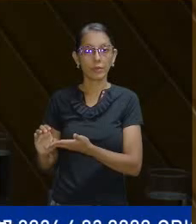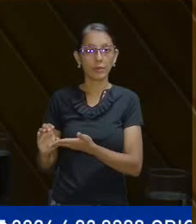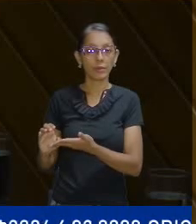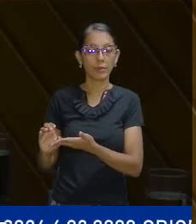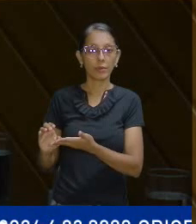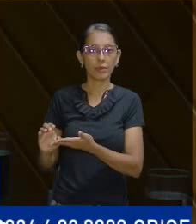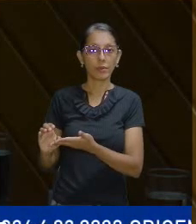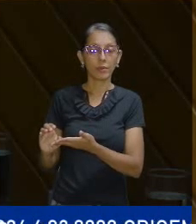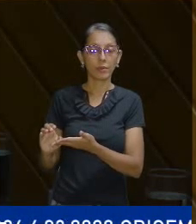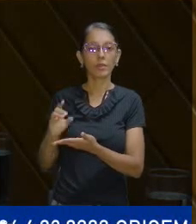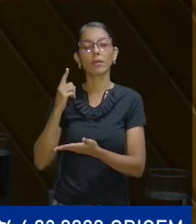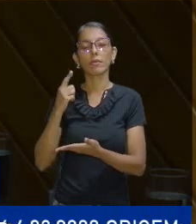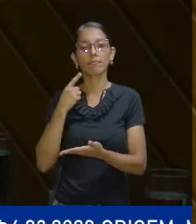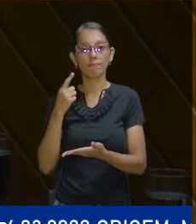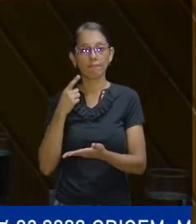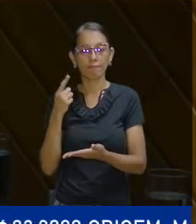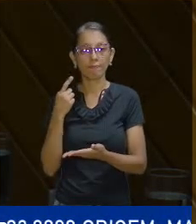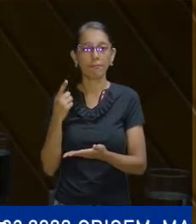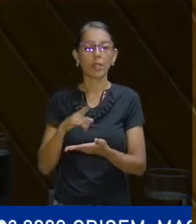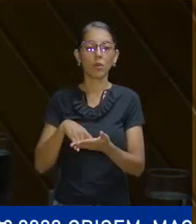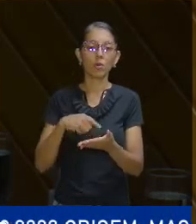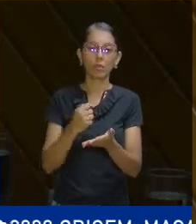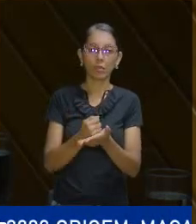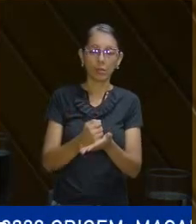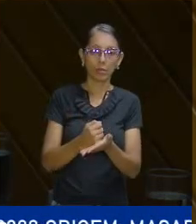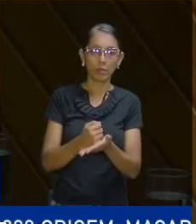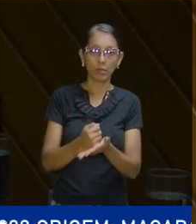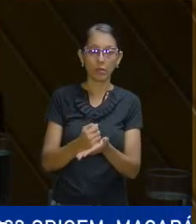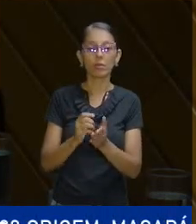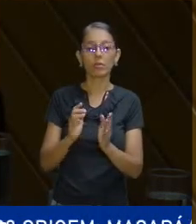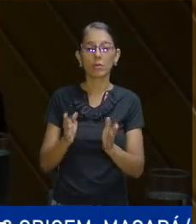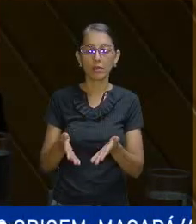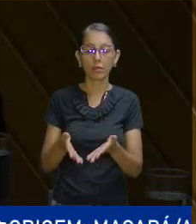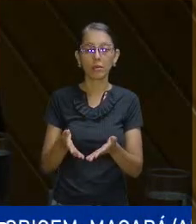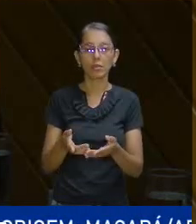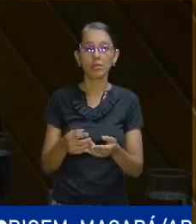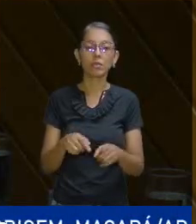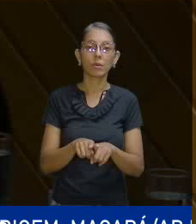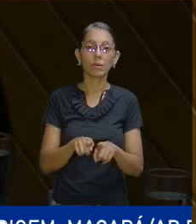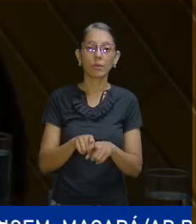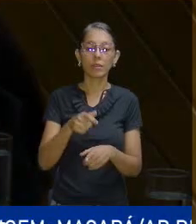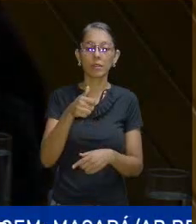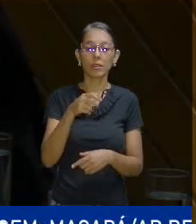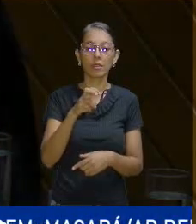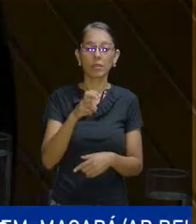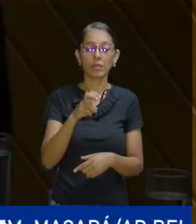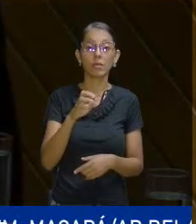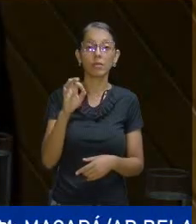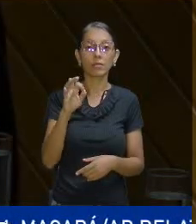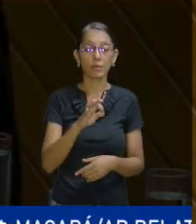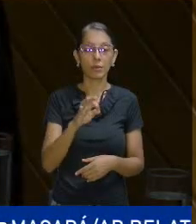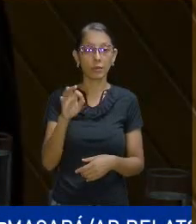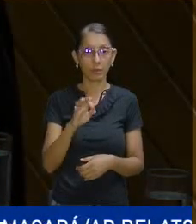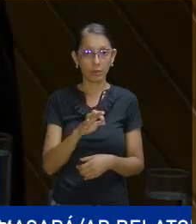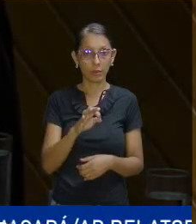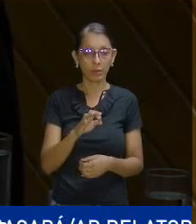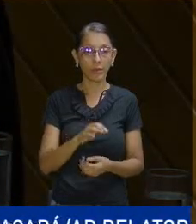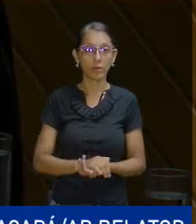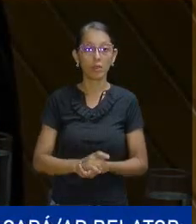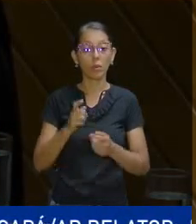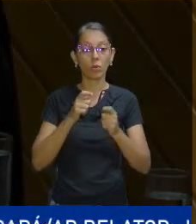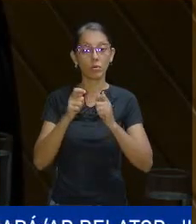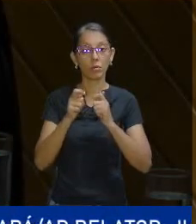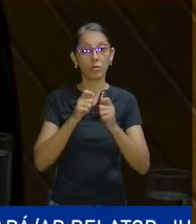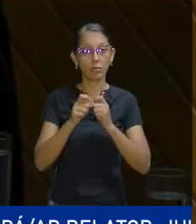honorários advocatícios contratuais e 15% tá, de honorários